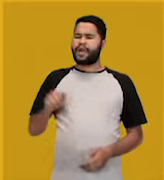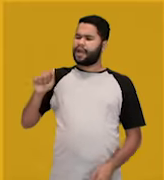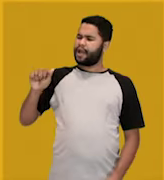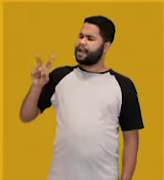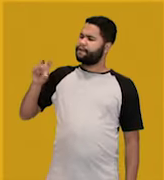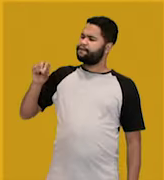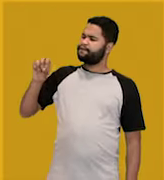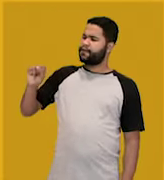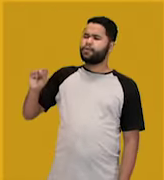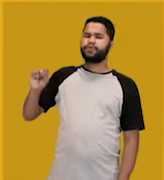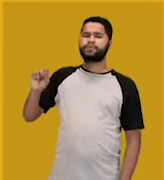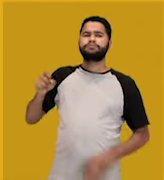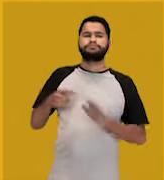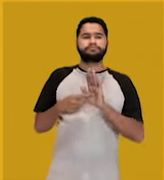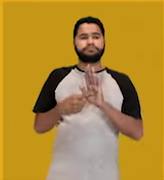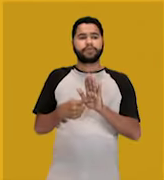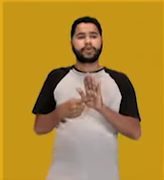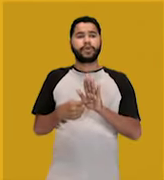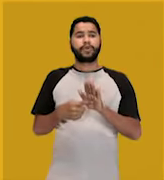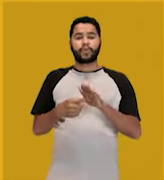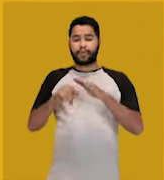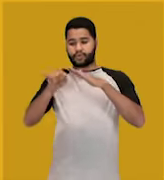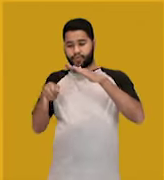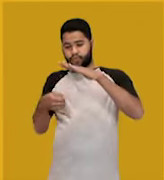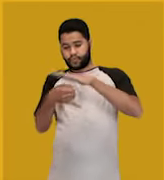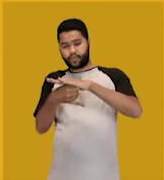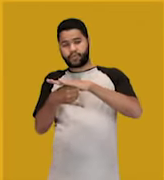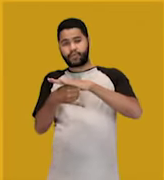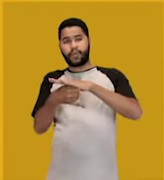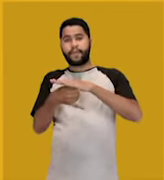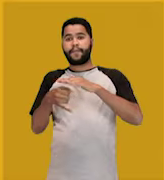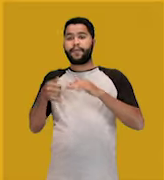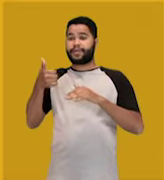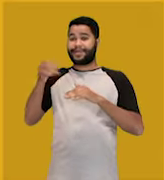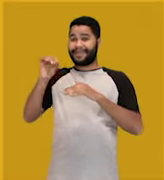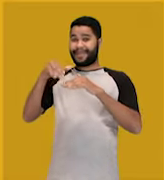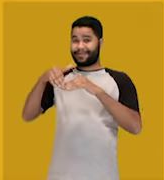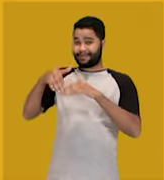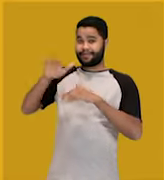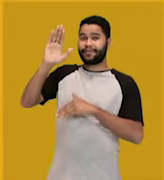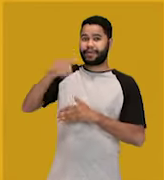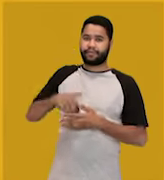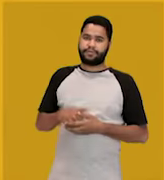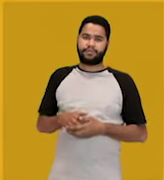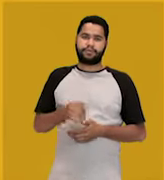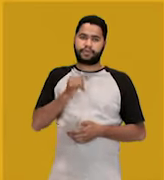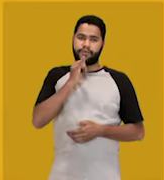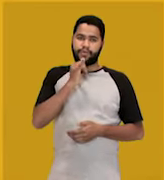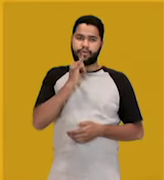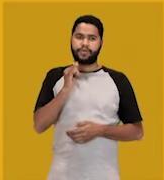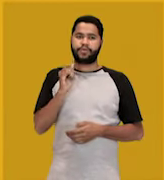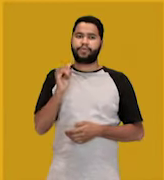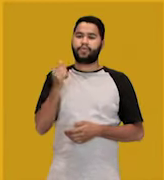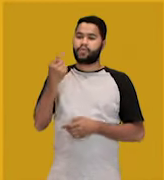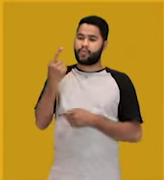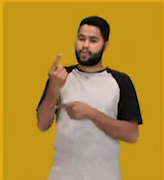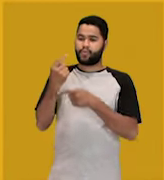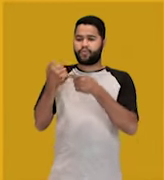Avos aparece quando o denominador de uma fração é maior que 10, como 1